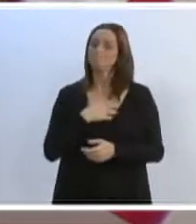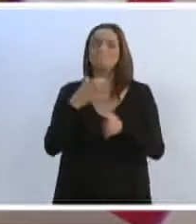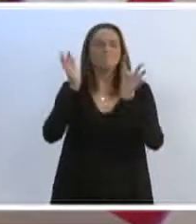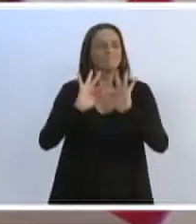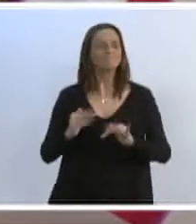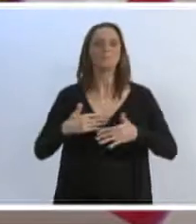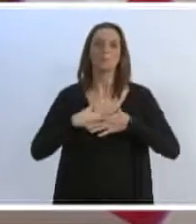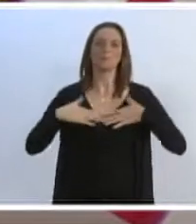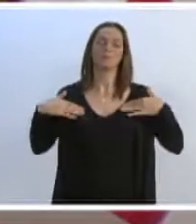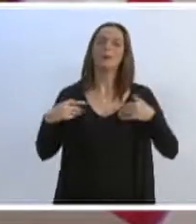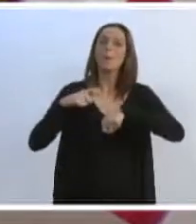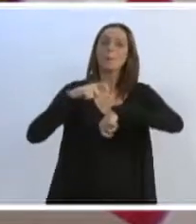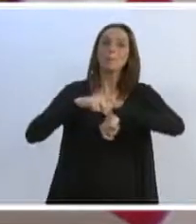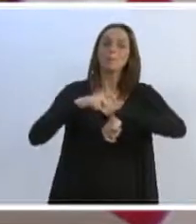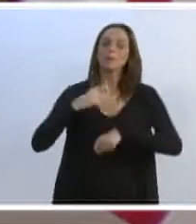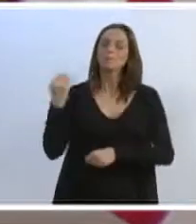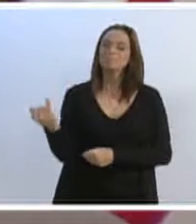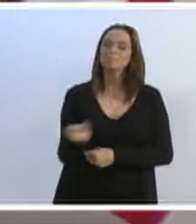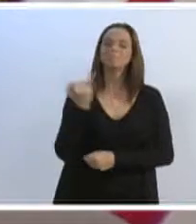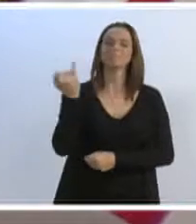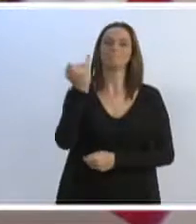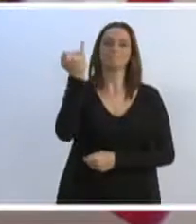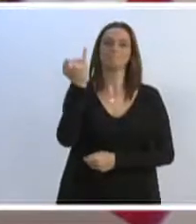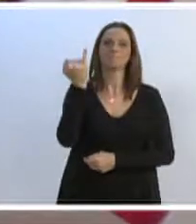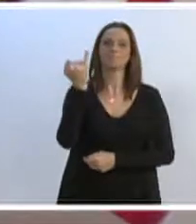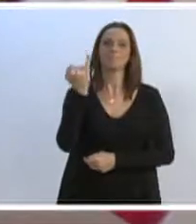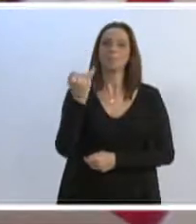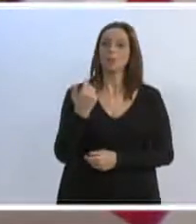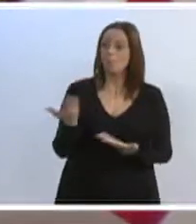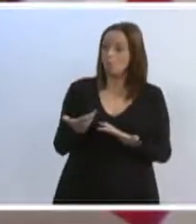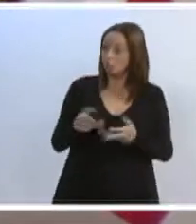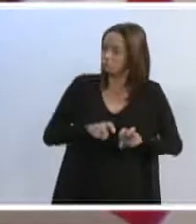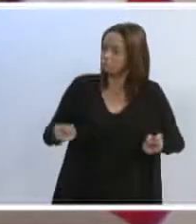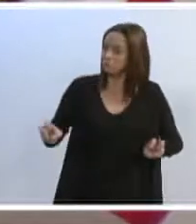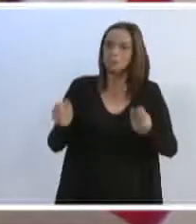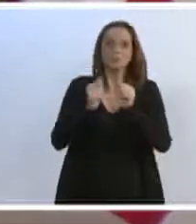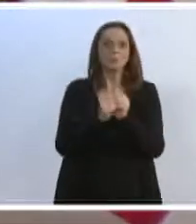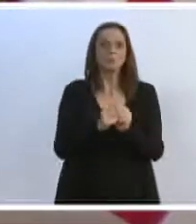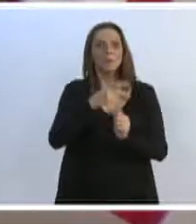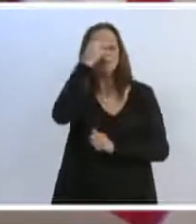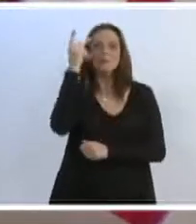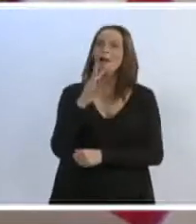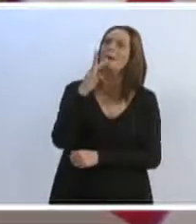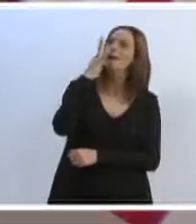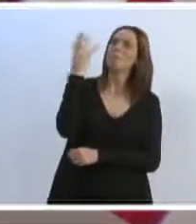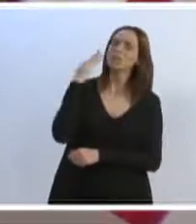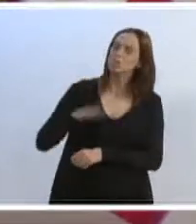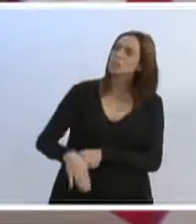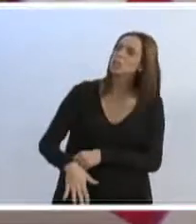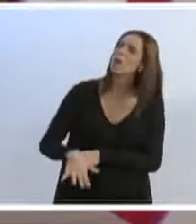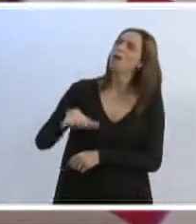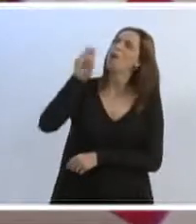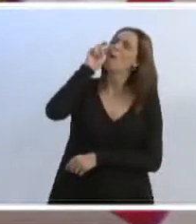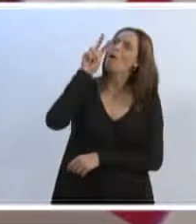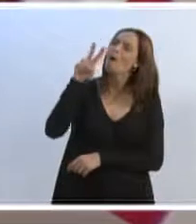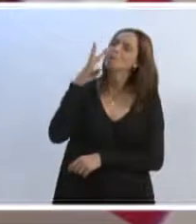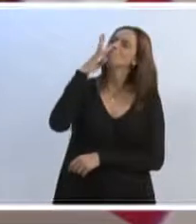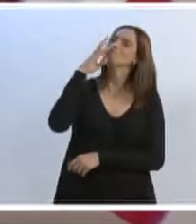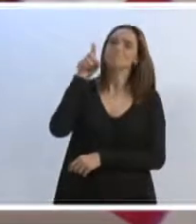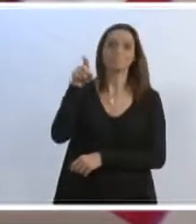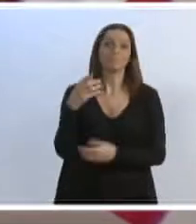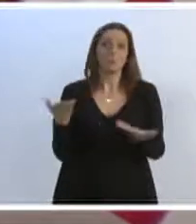Excelentíssimo senhor prefeito Napoleão Bernardes Neto, em seu nome, eu quero saudar a todas as autoridades aqui